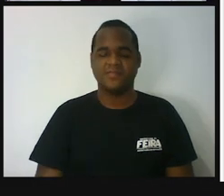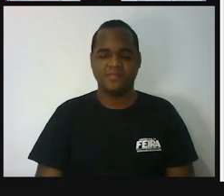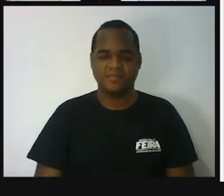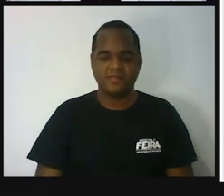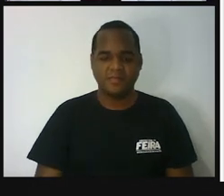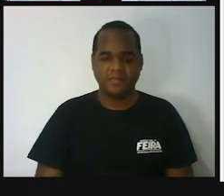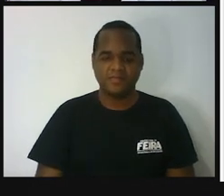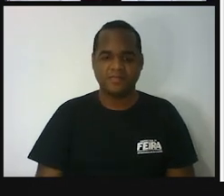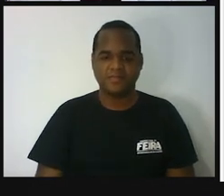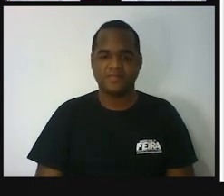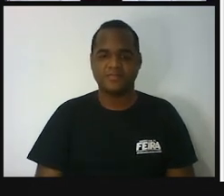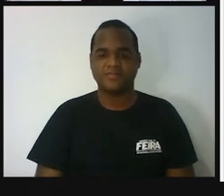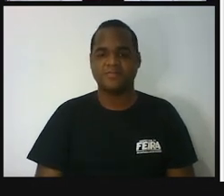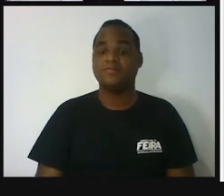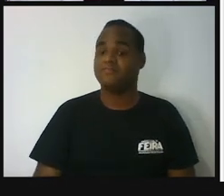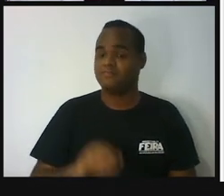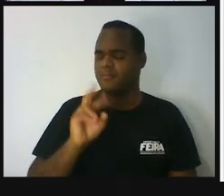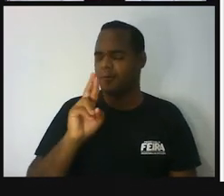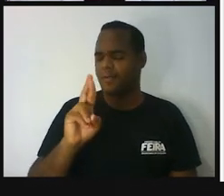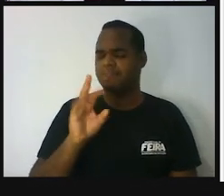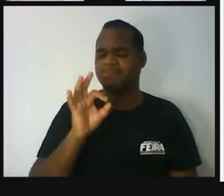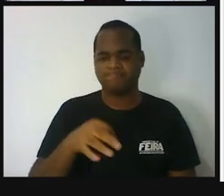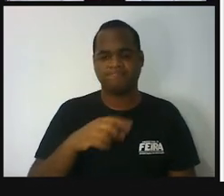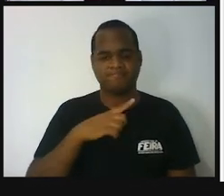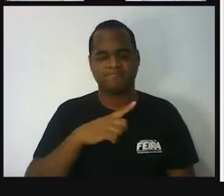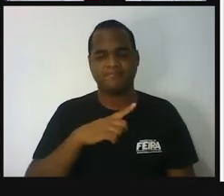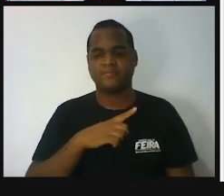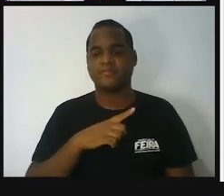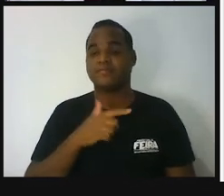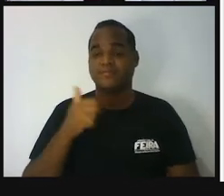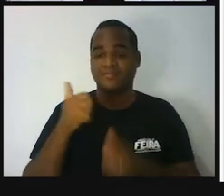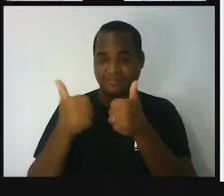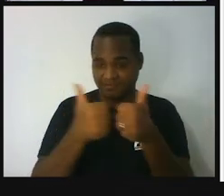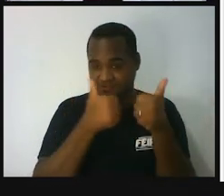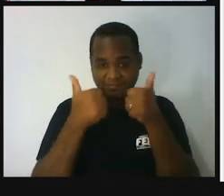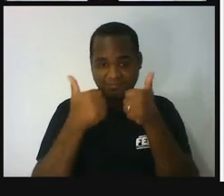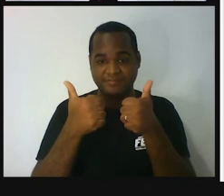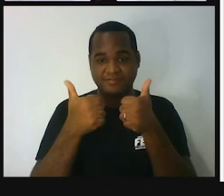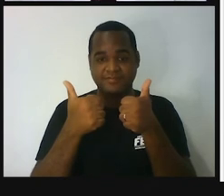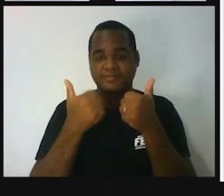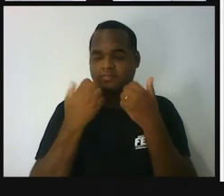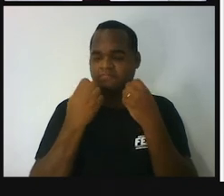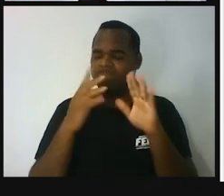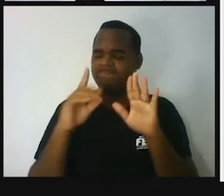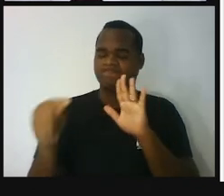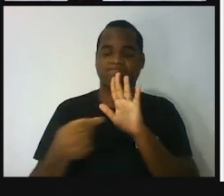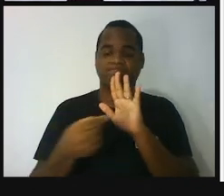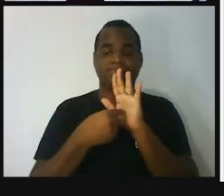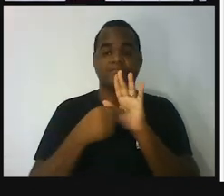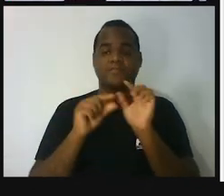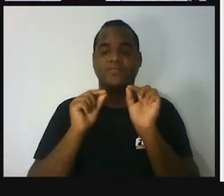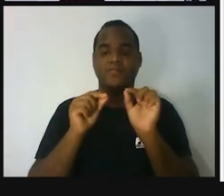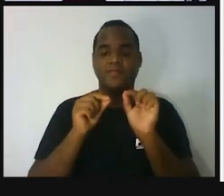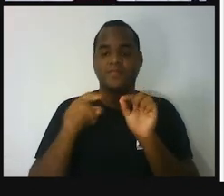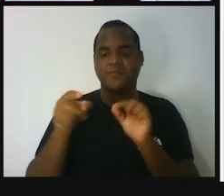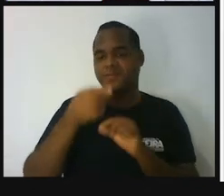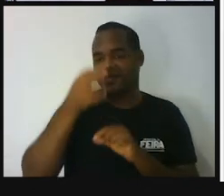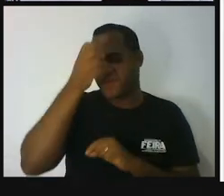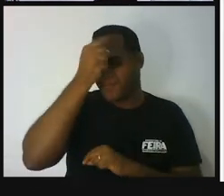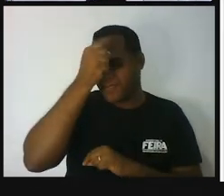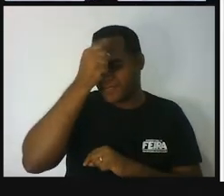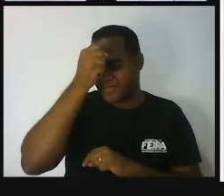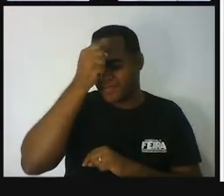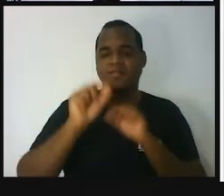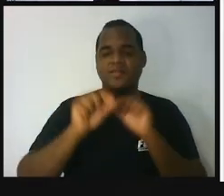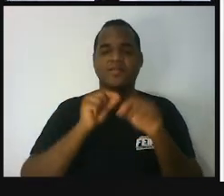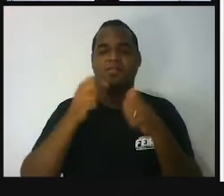Aqui é regular. Beleza? Então, cumprimos o objetivo de aprendizagem da nossa aula,